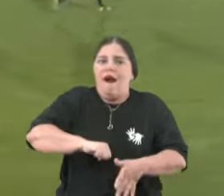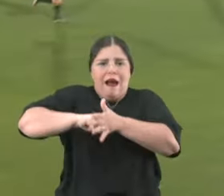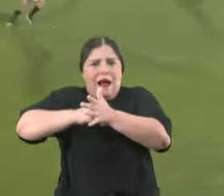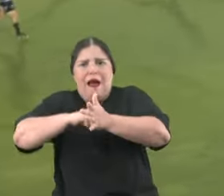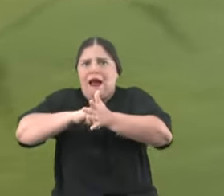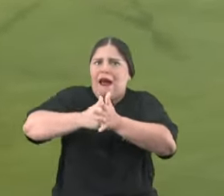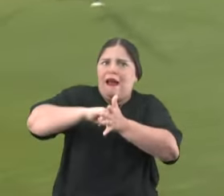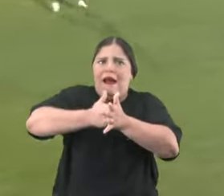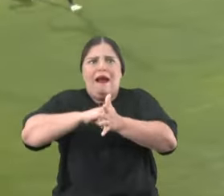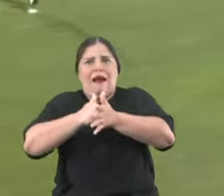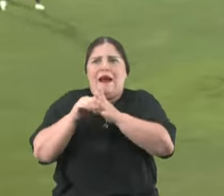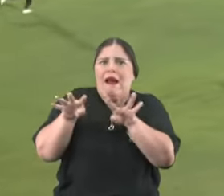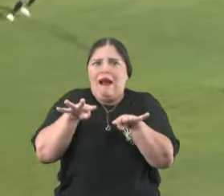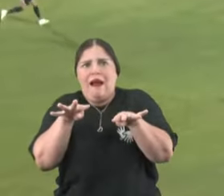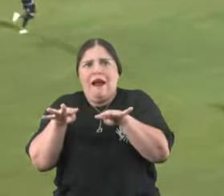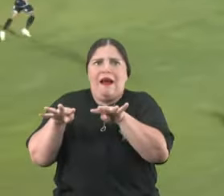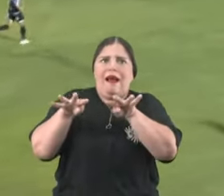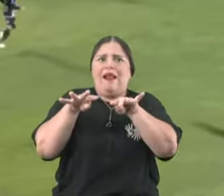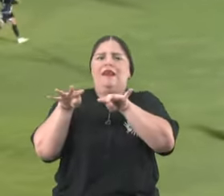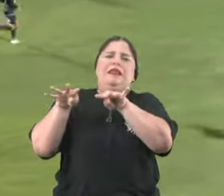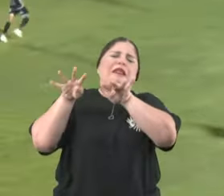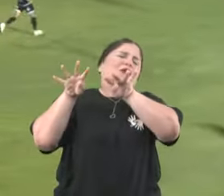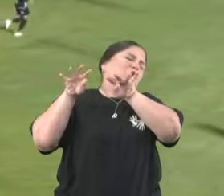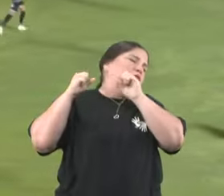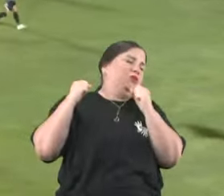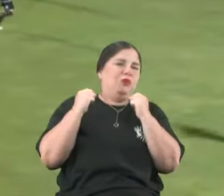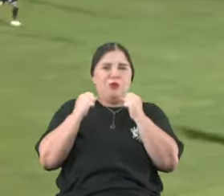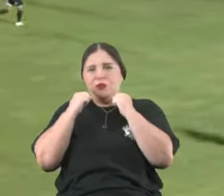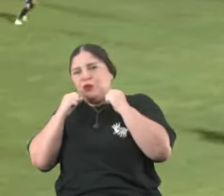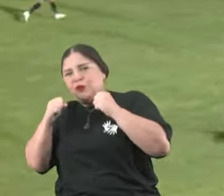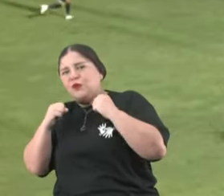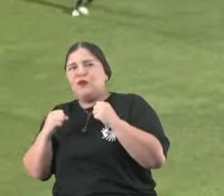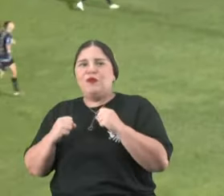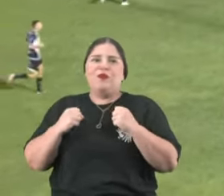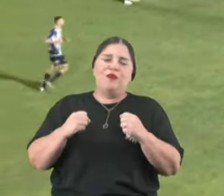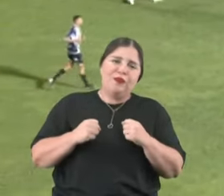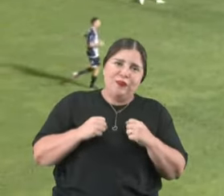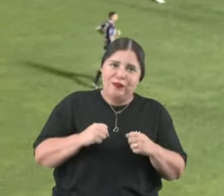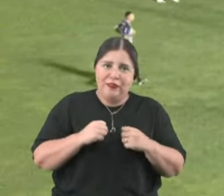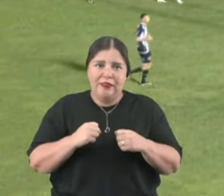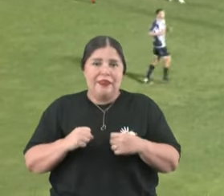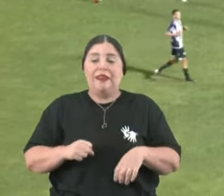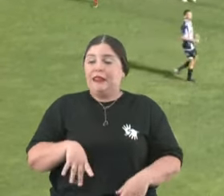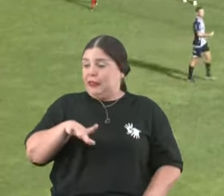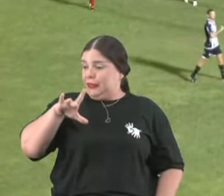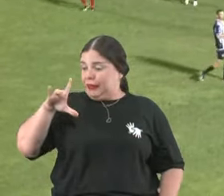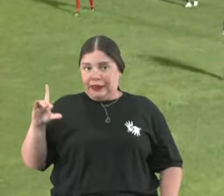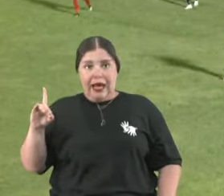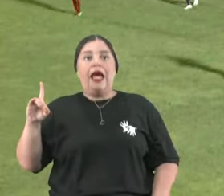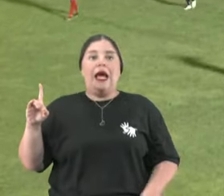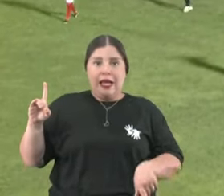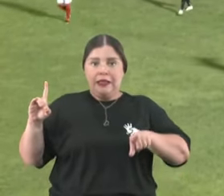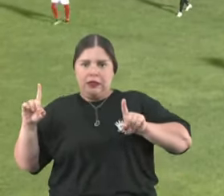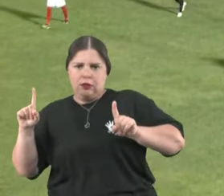não. O Galo tenta a resposta aqui pelo lado direito com o Hereda, chega a primeira marcação, afasta